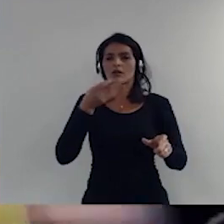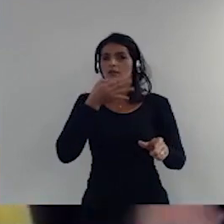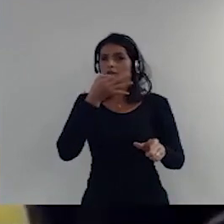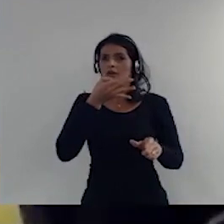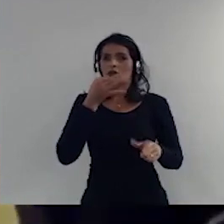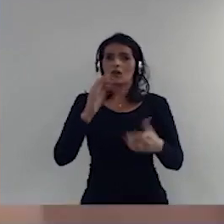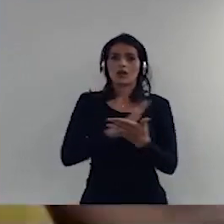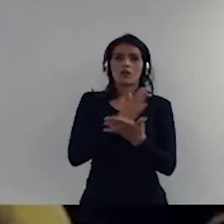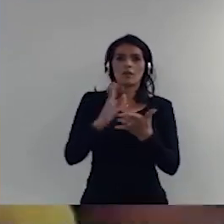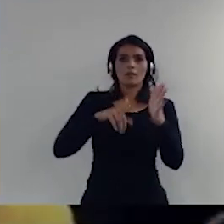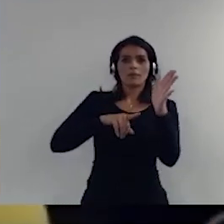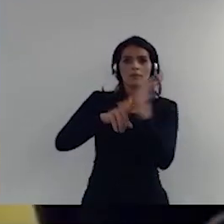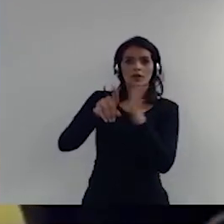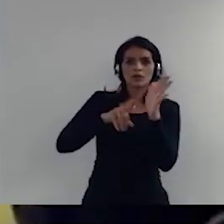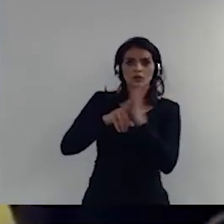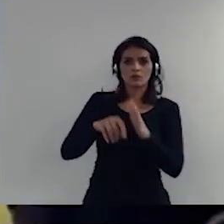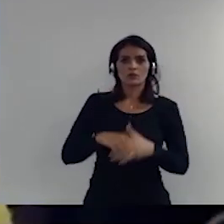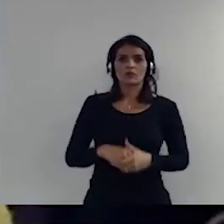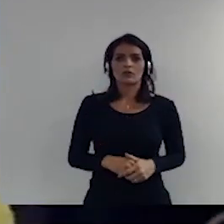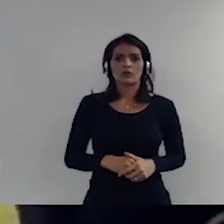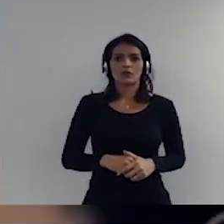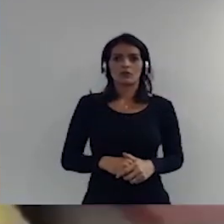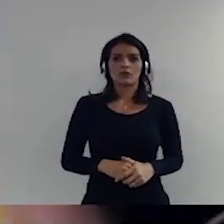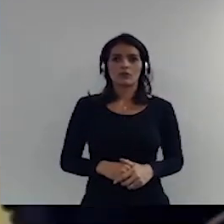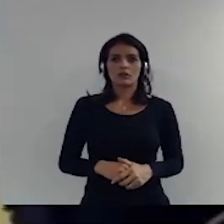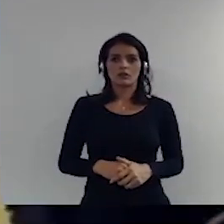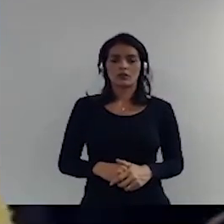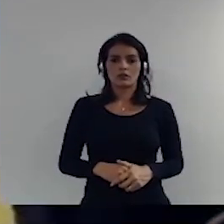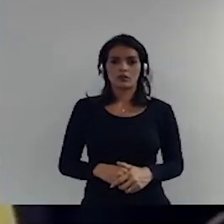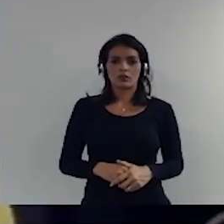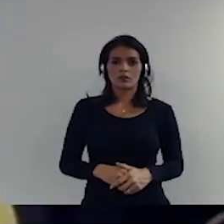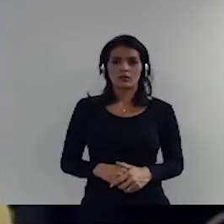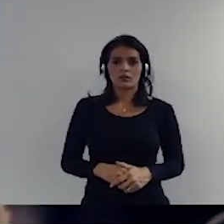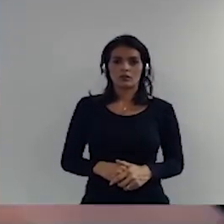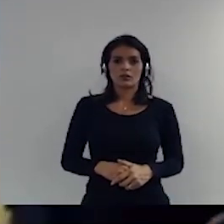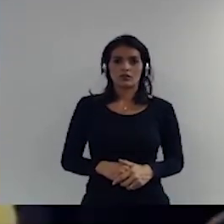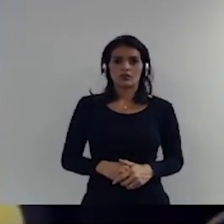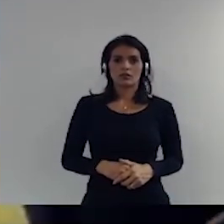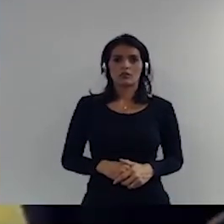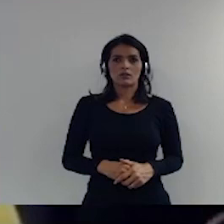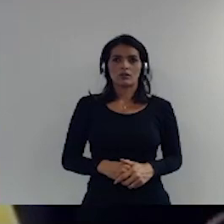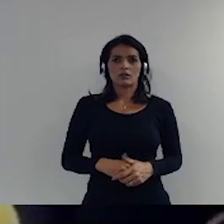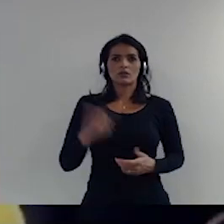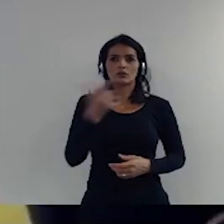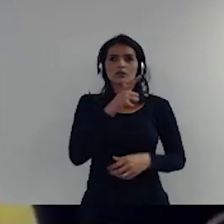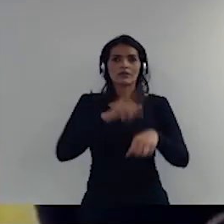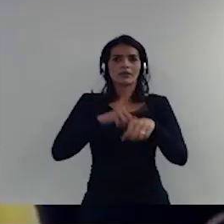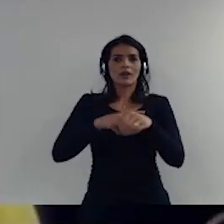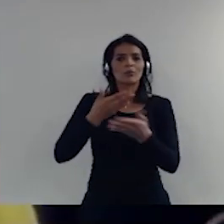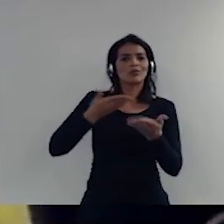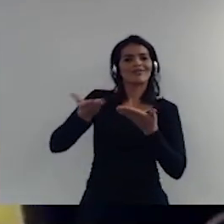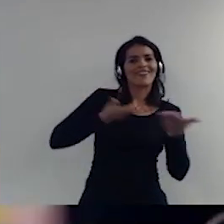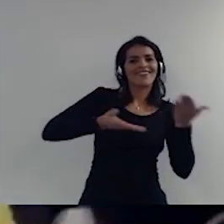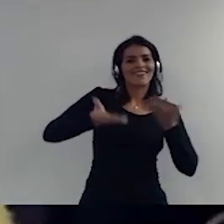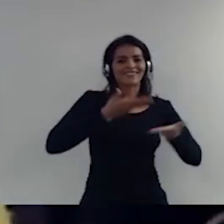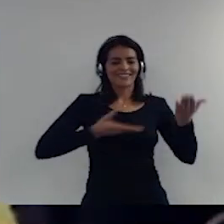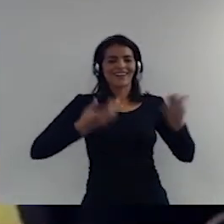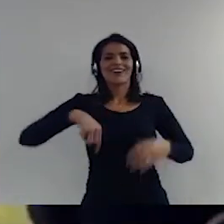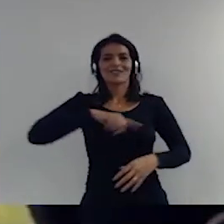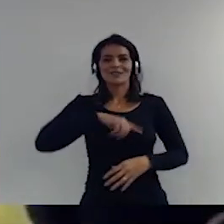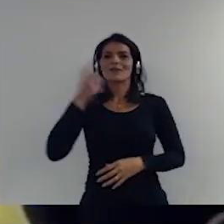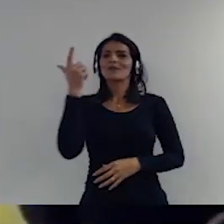algum questionamento aqui a outro colega, já que durante o nosso painel a gente não teve esse tempo de interagir tanto, para que